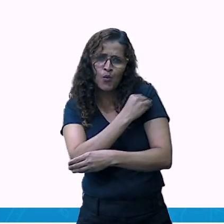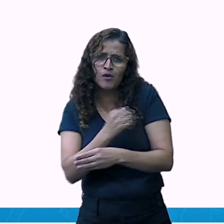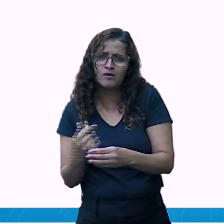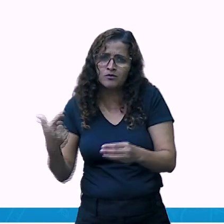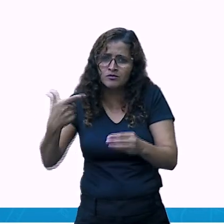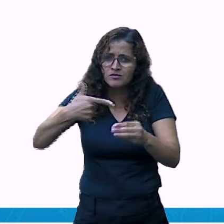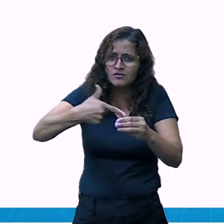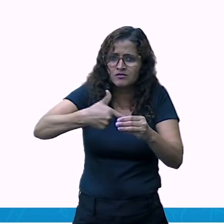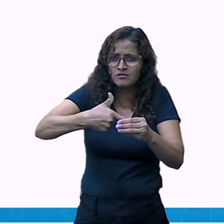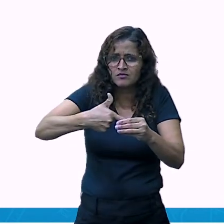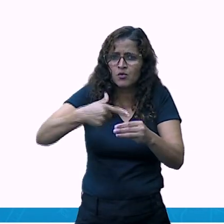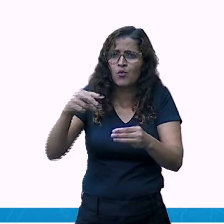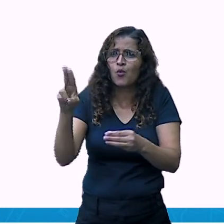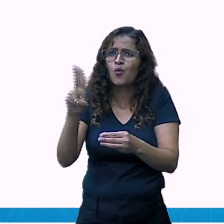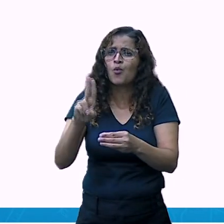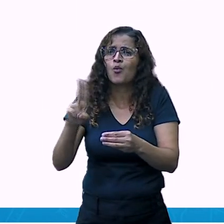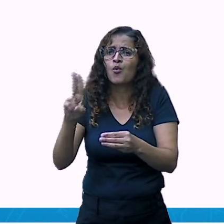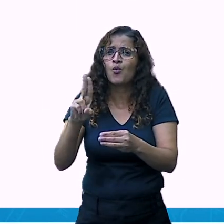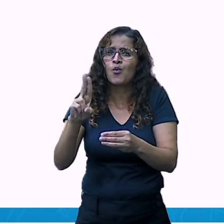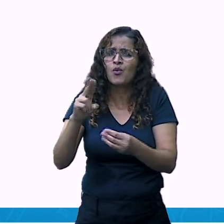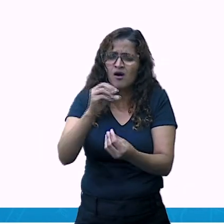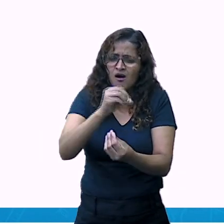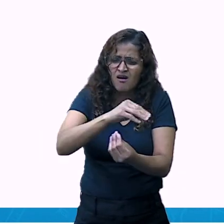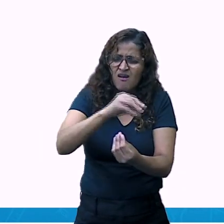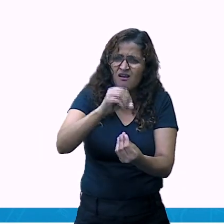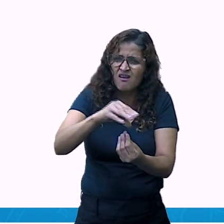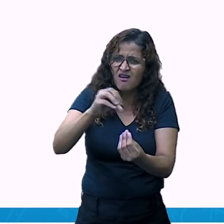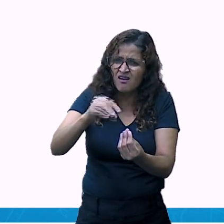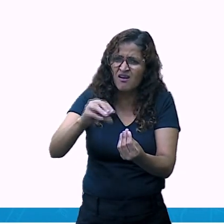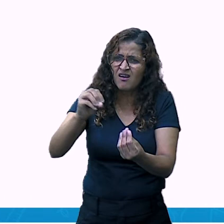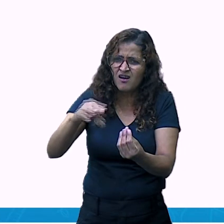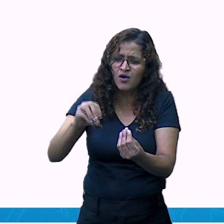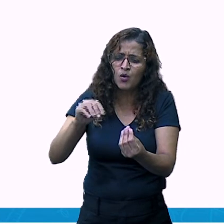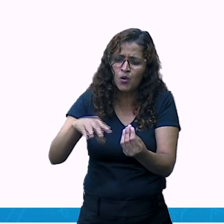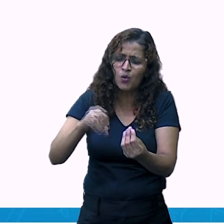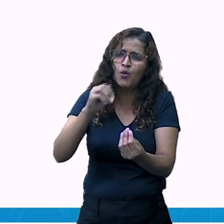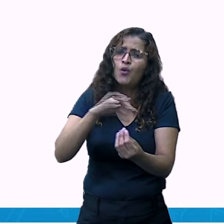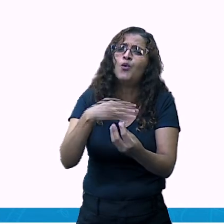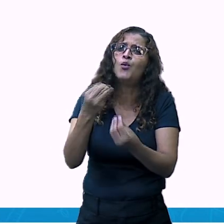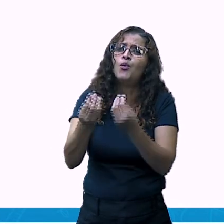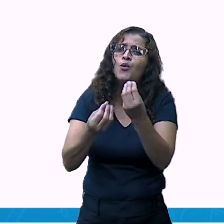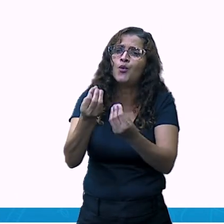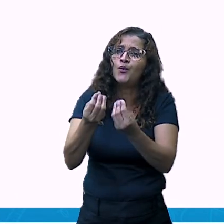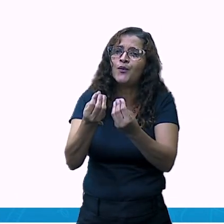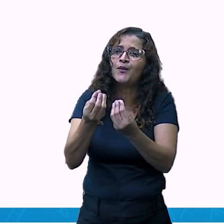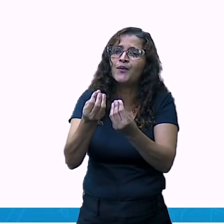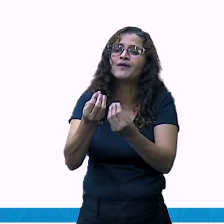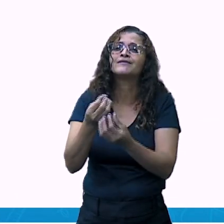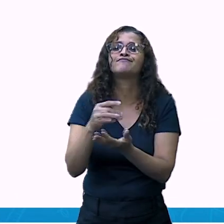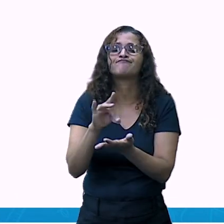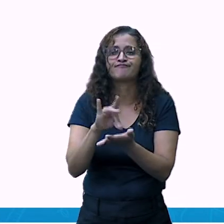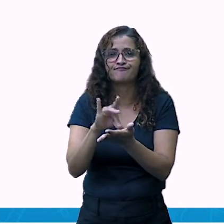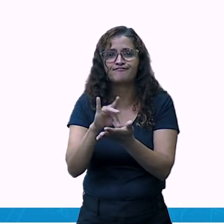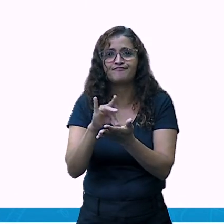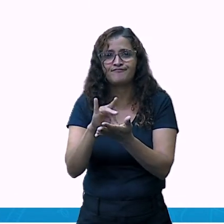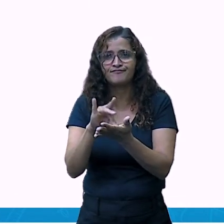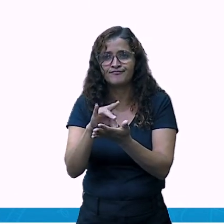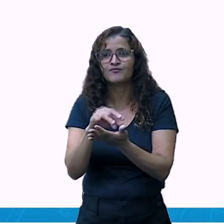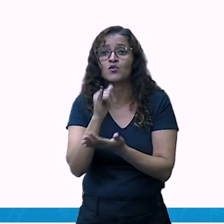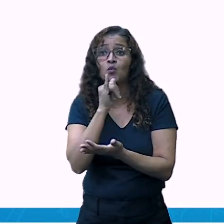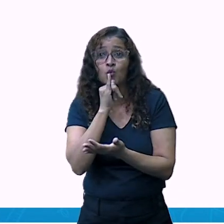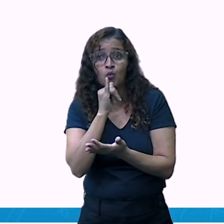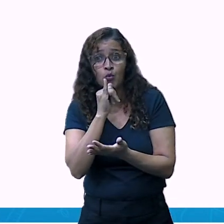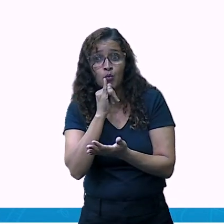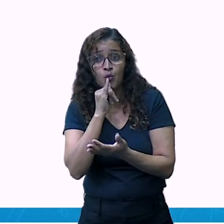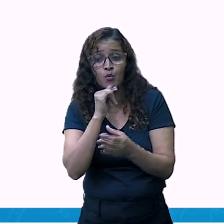os combustíveis orgânicos, aquele que vem da natureza? Verdade. Então, nós temos o exemplo